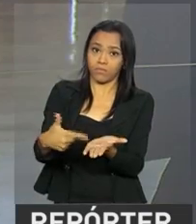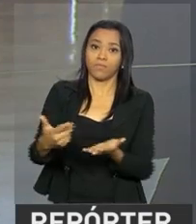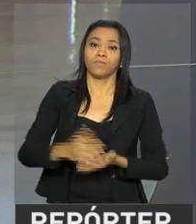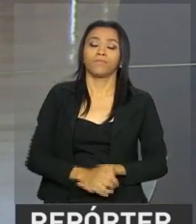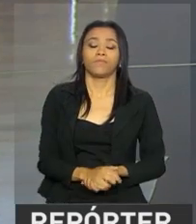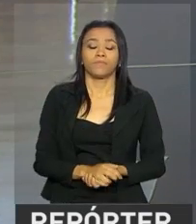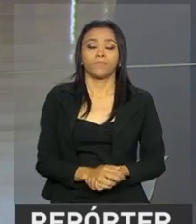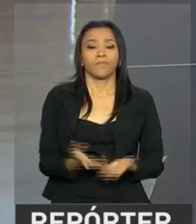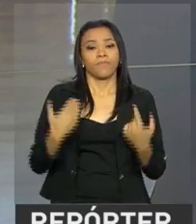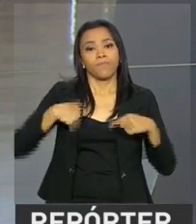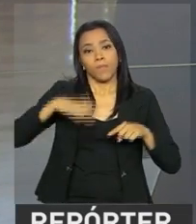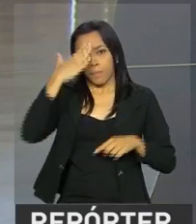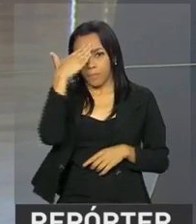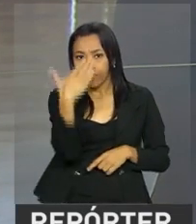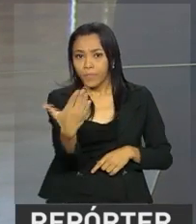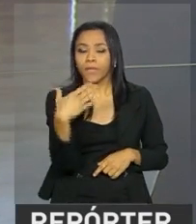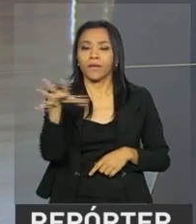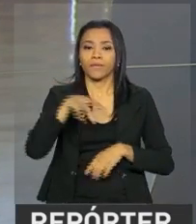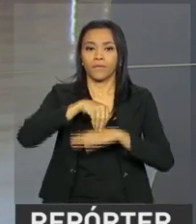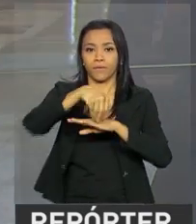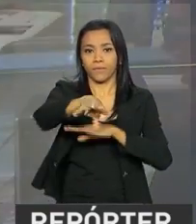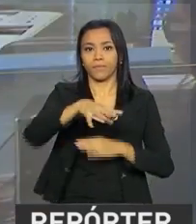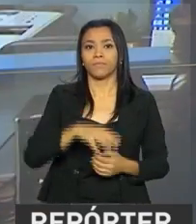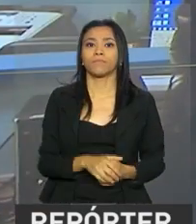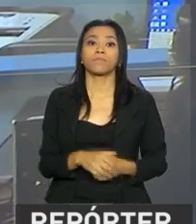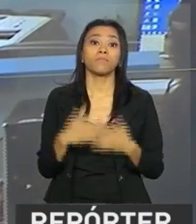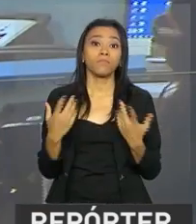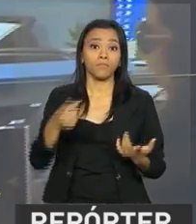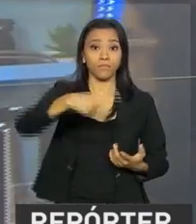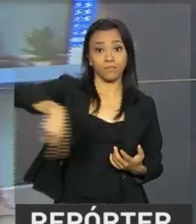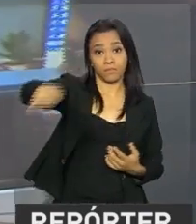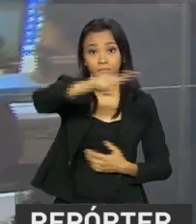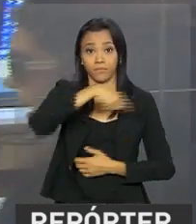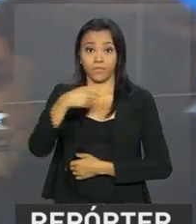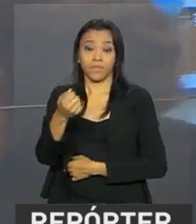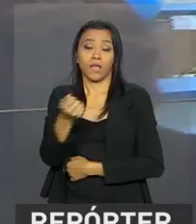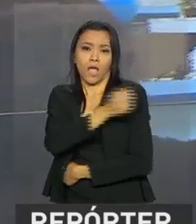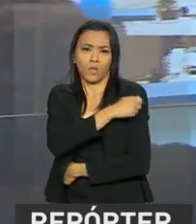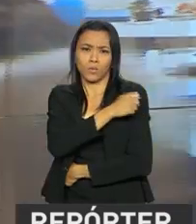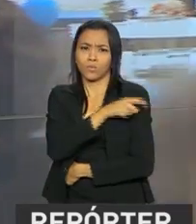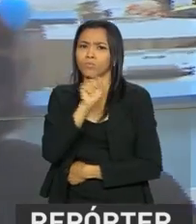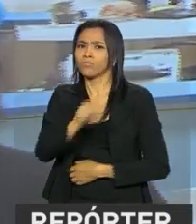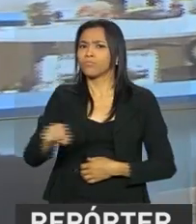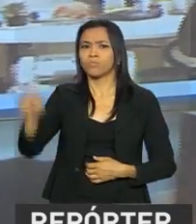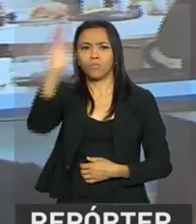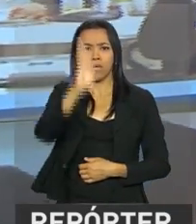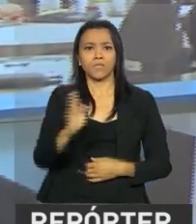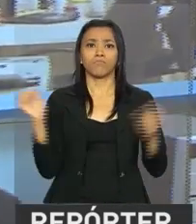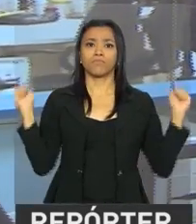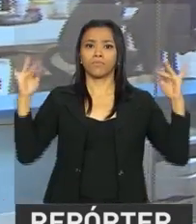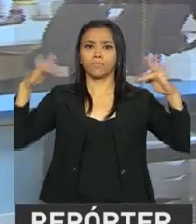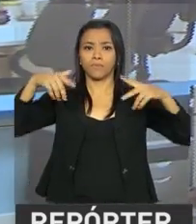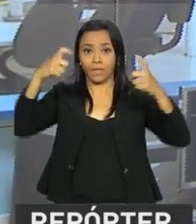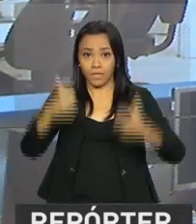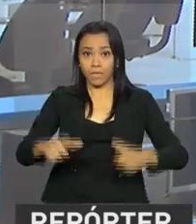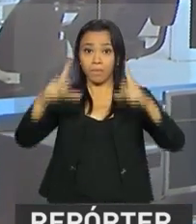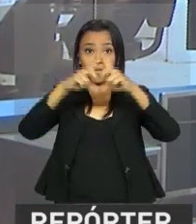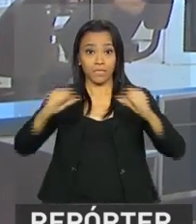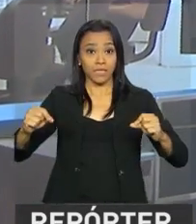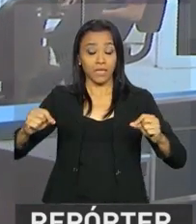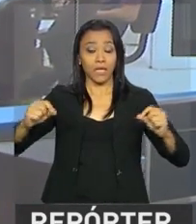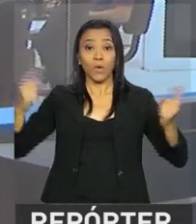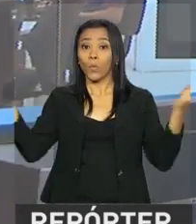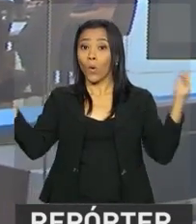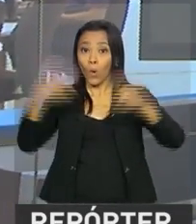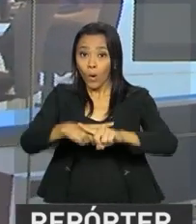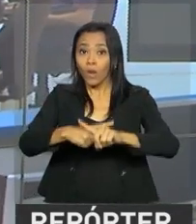Leandro. Obrigado, Paulo, pelas suas informações. E estudantes de todo o país participam em Brasília da Olimpíada do Conhecimento,